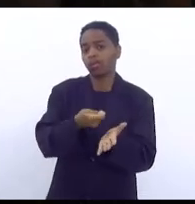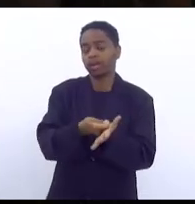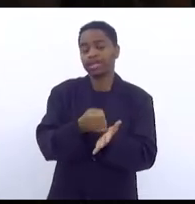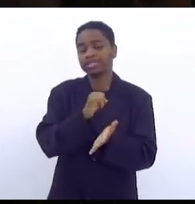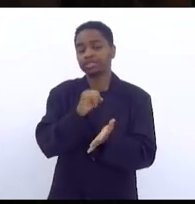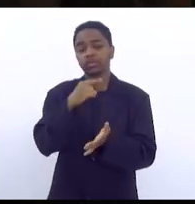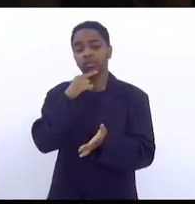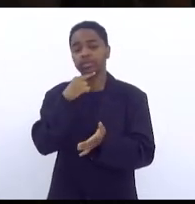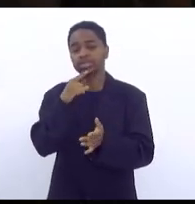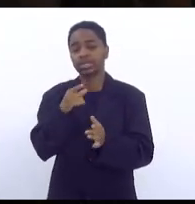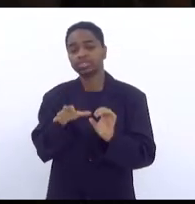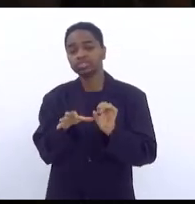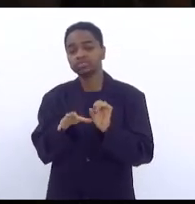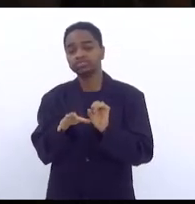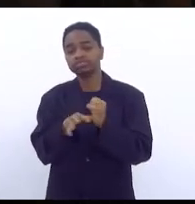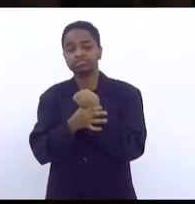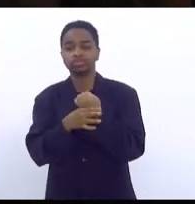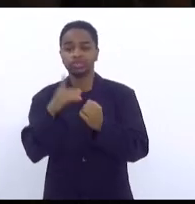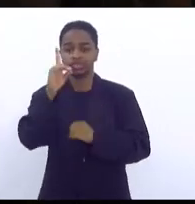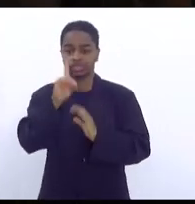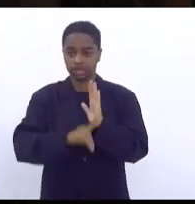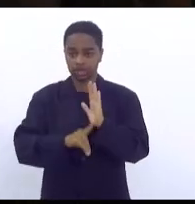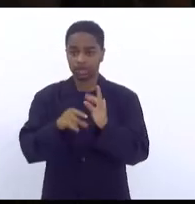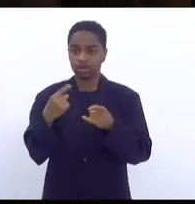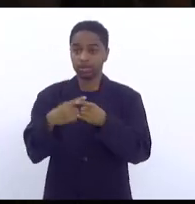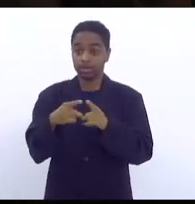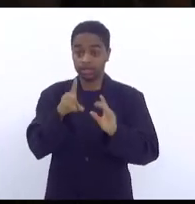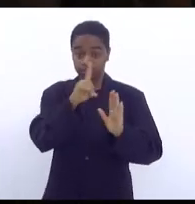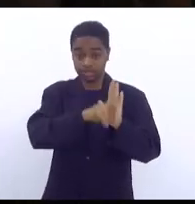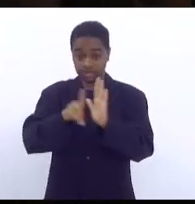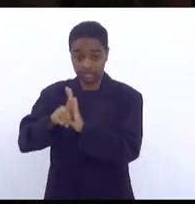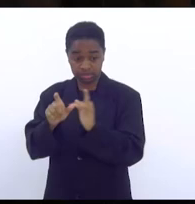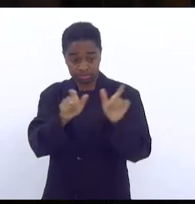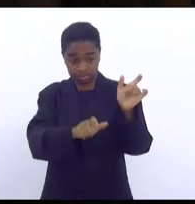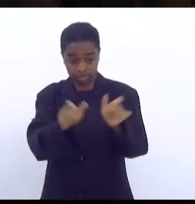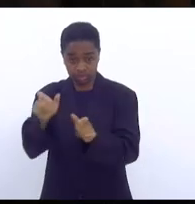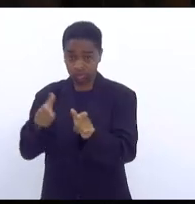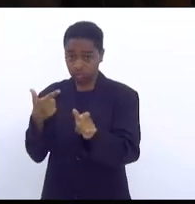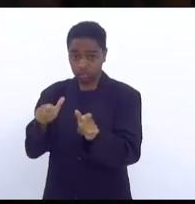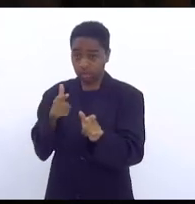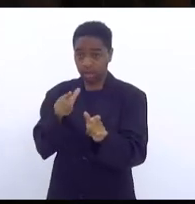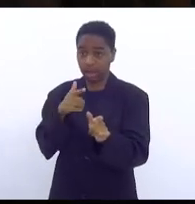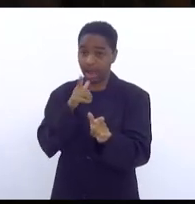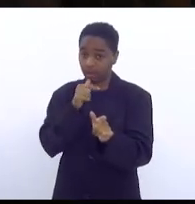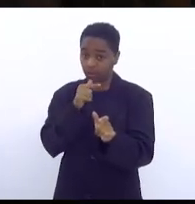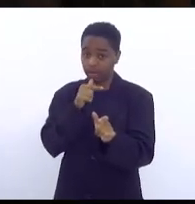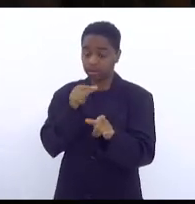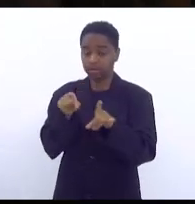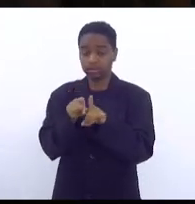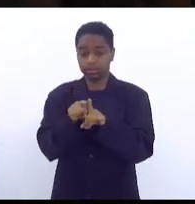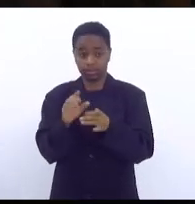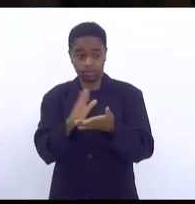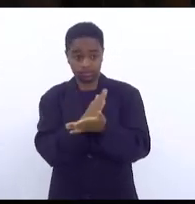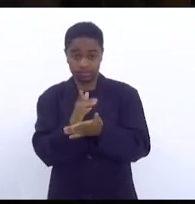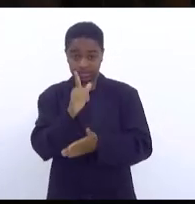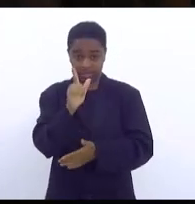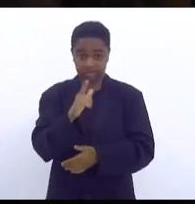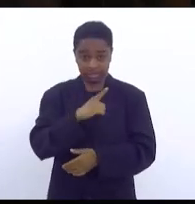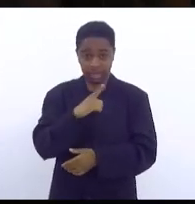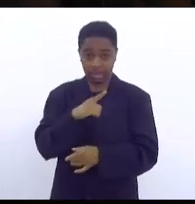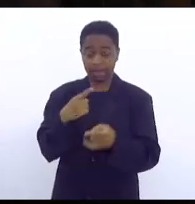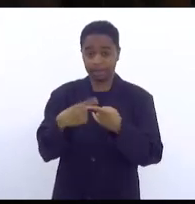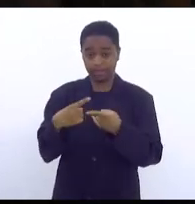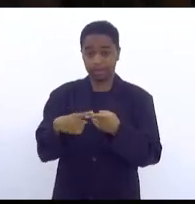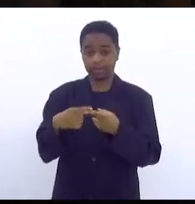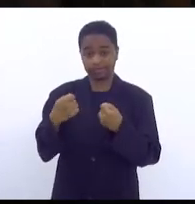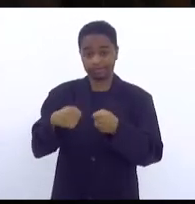garantir os direitos direito esses que são de pessoas que não não tem acesso sequer a água e os que tem porque possuem uma bomba e a gente sabe que